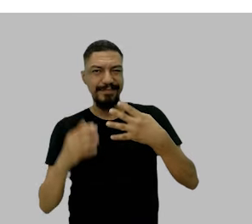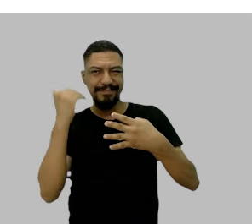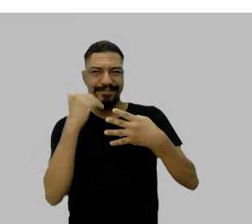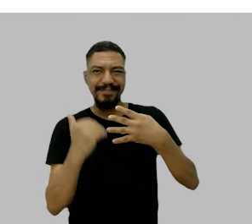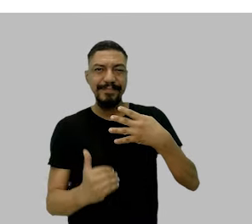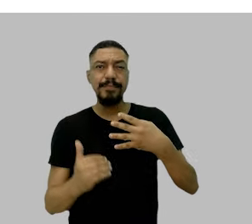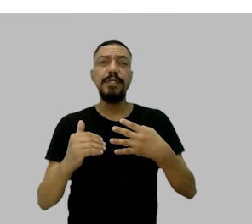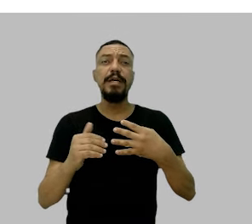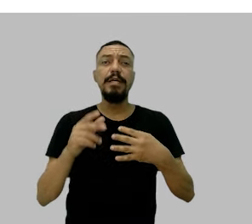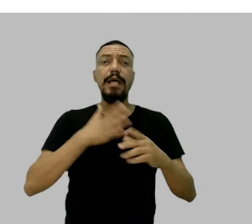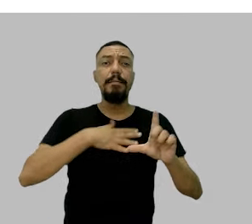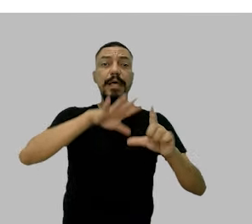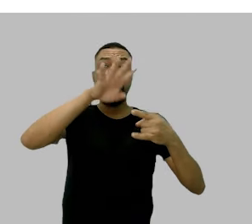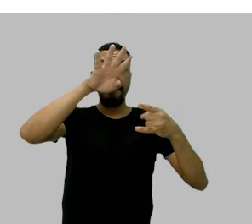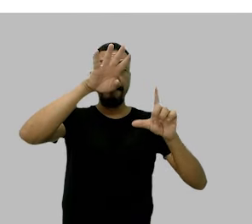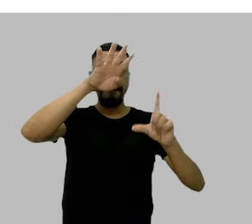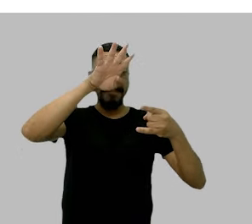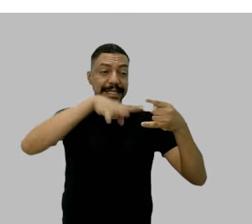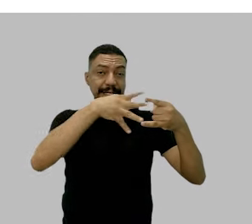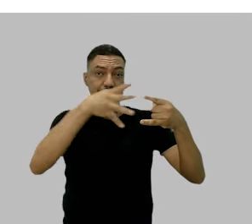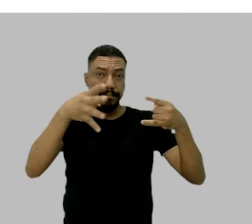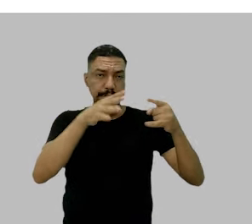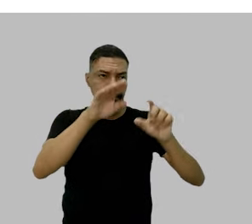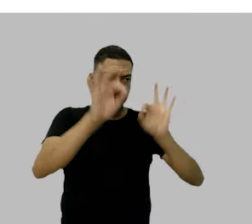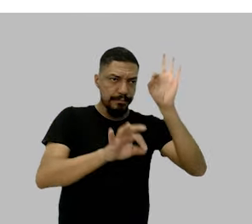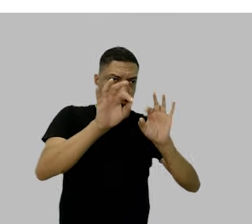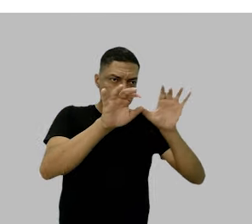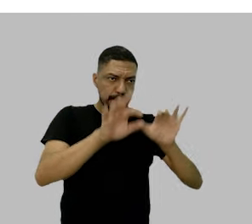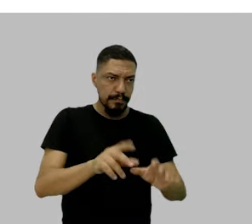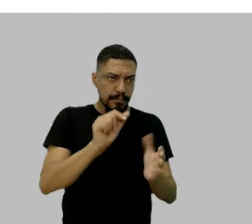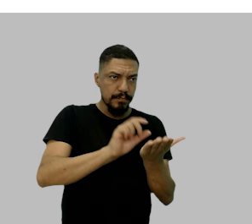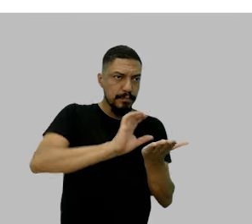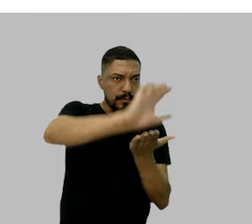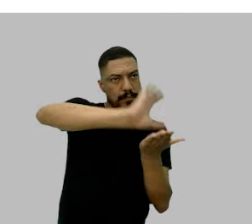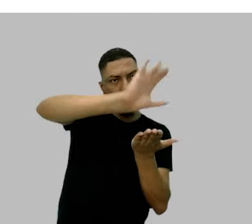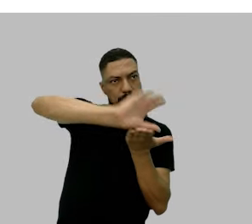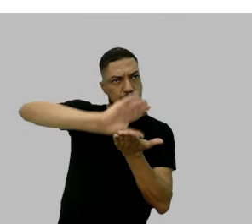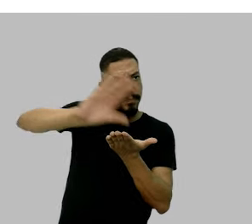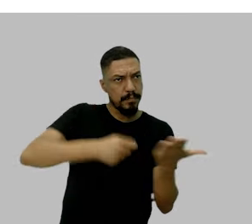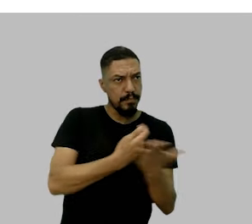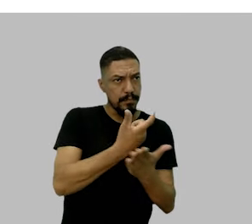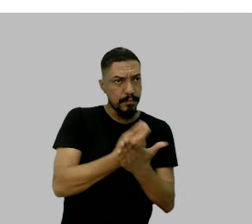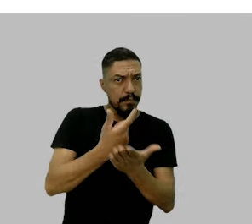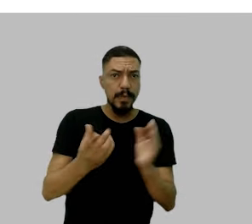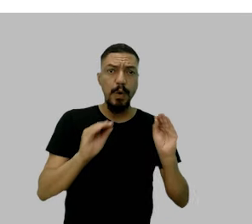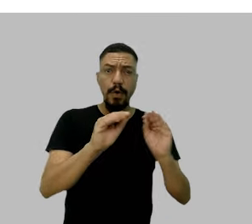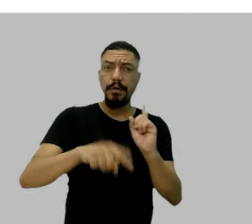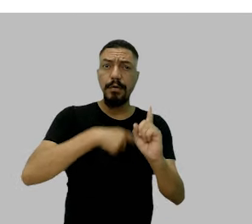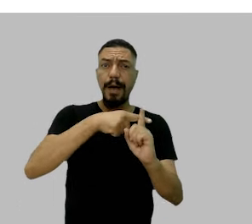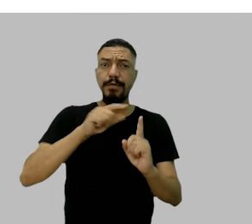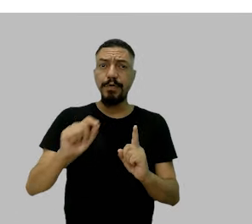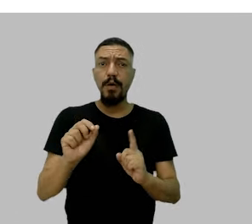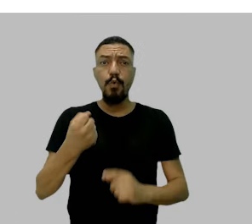minha planilha de controle, né, dos desembolsos, aí eu coloco também o